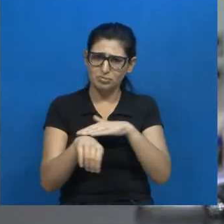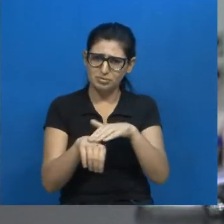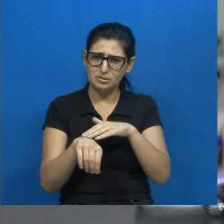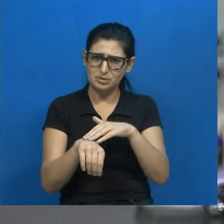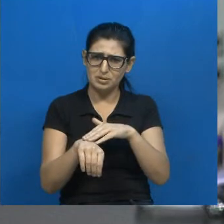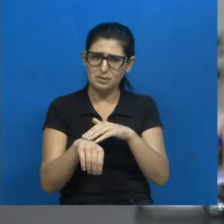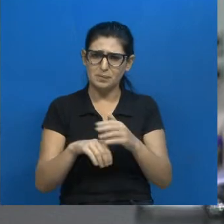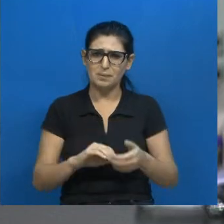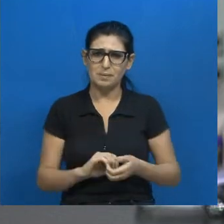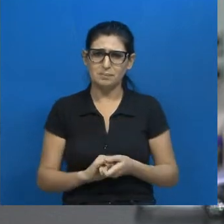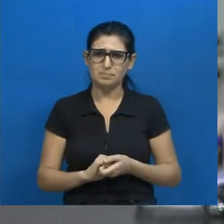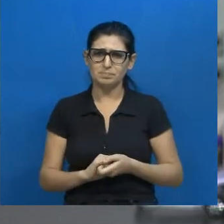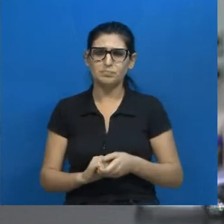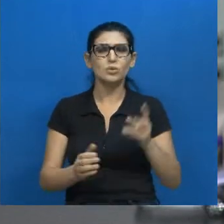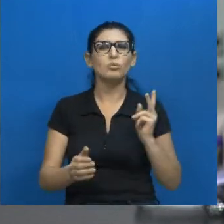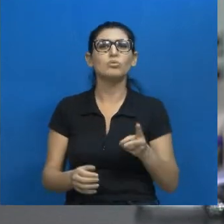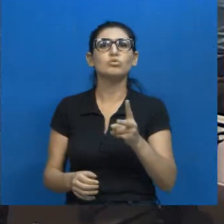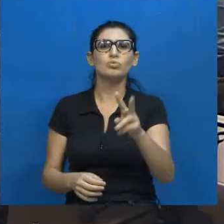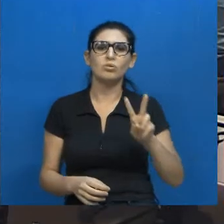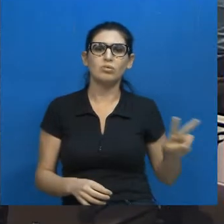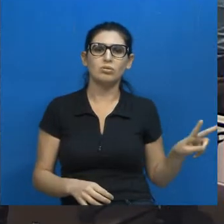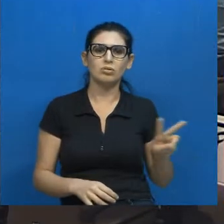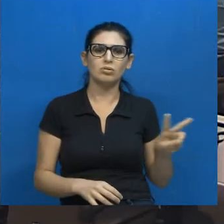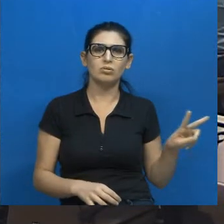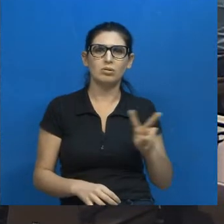Pode continuar, Paulinho, por favor.